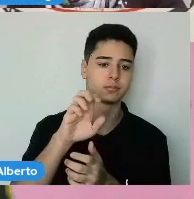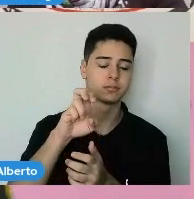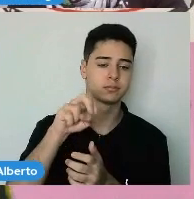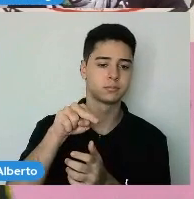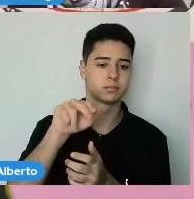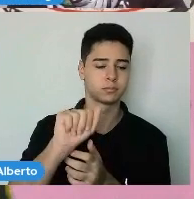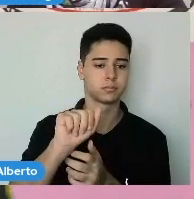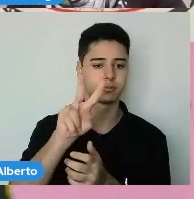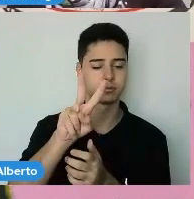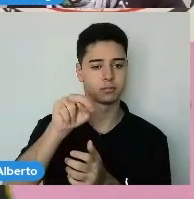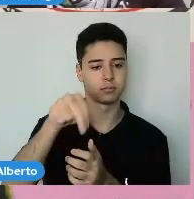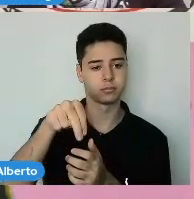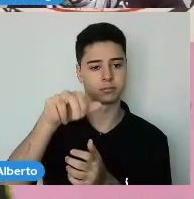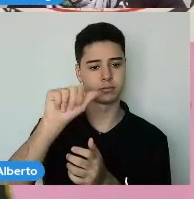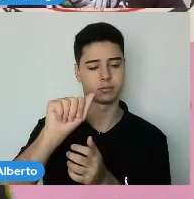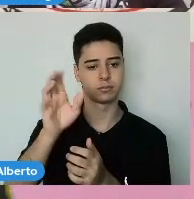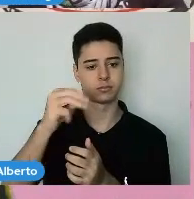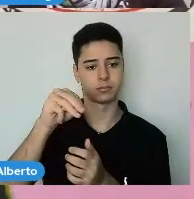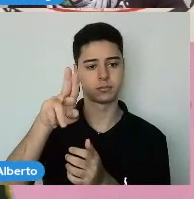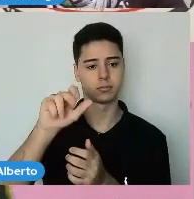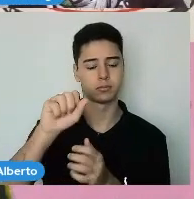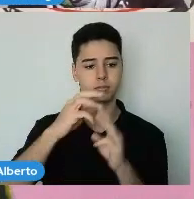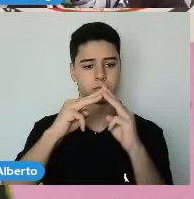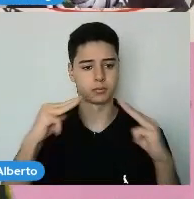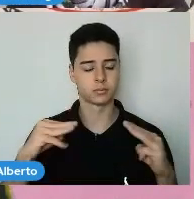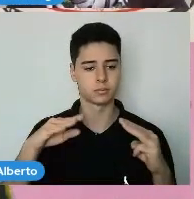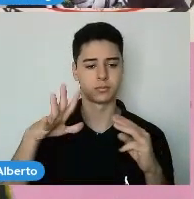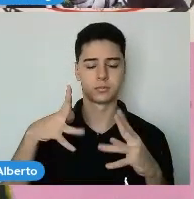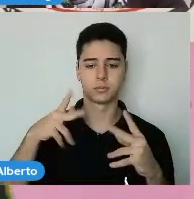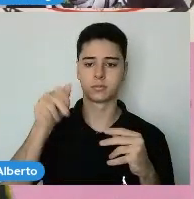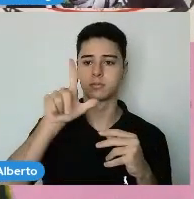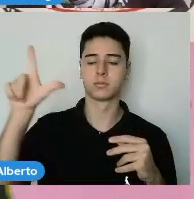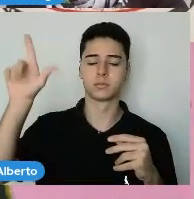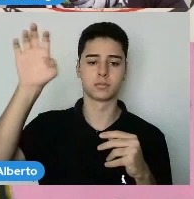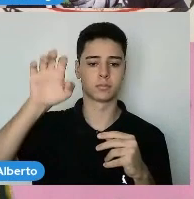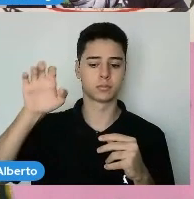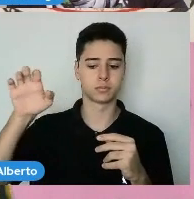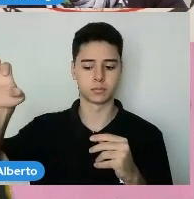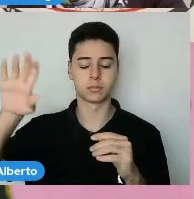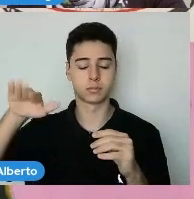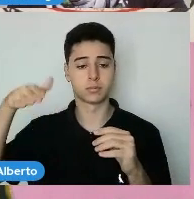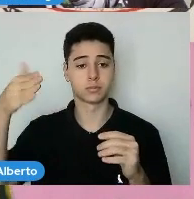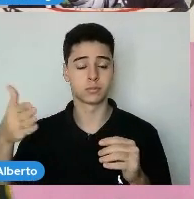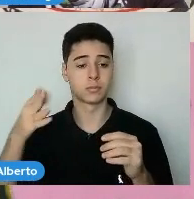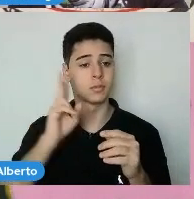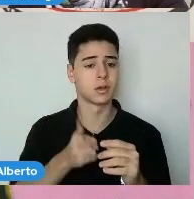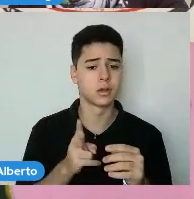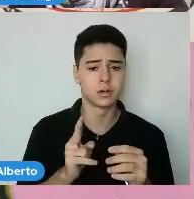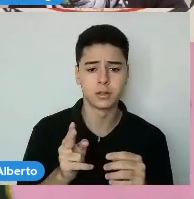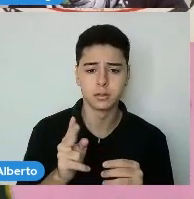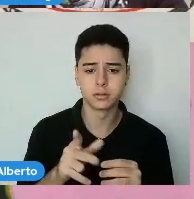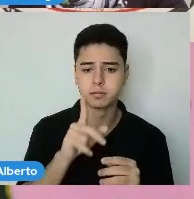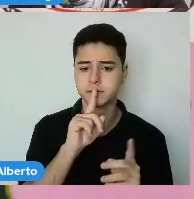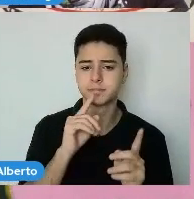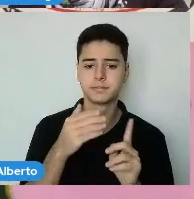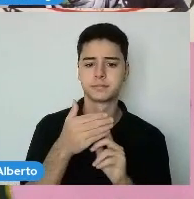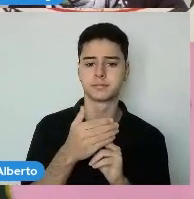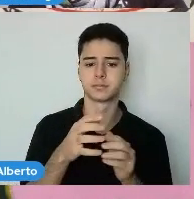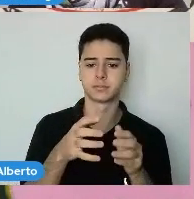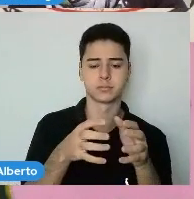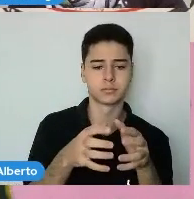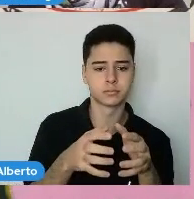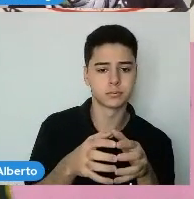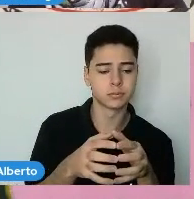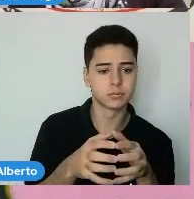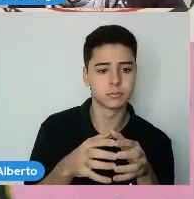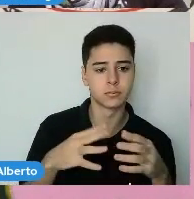V&A Museum, que fica em Londres, tá? Elas sempre se mantêm anônimas, é um coletivo de